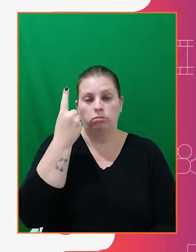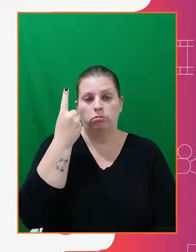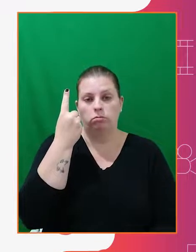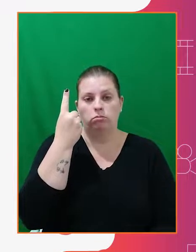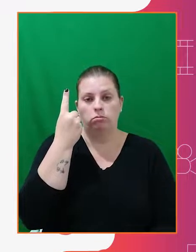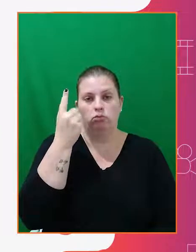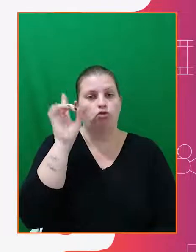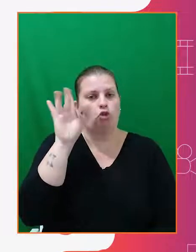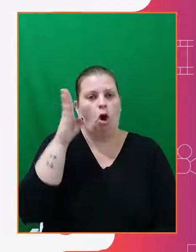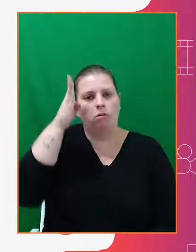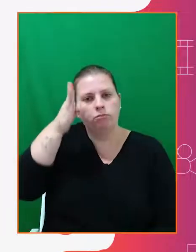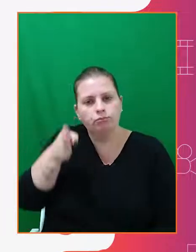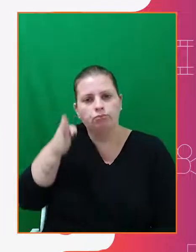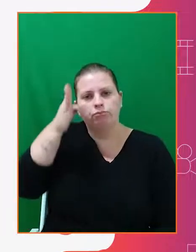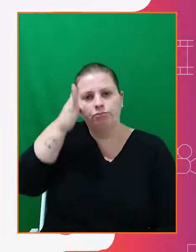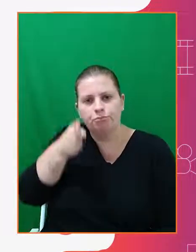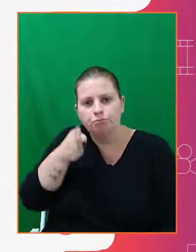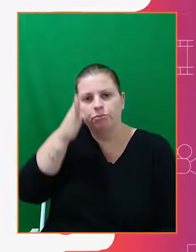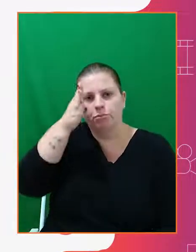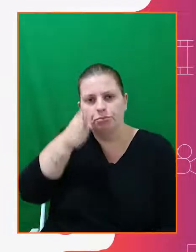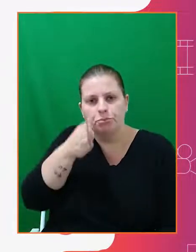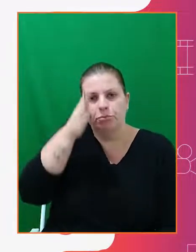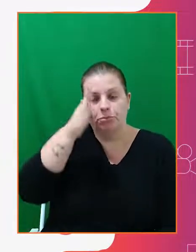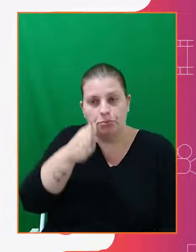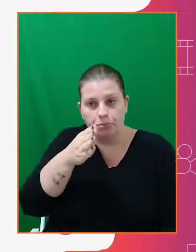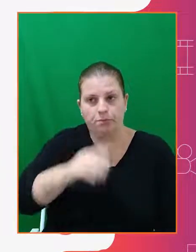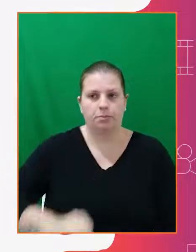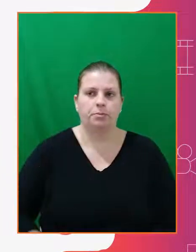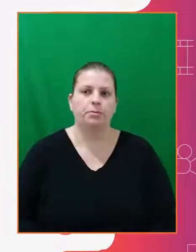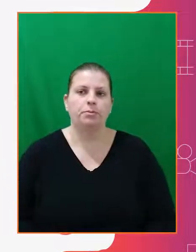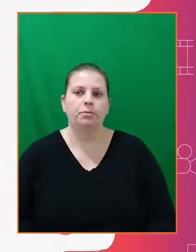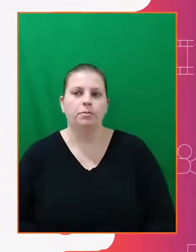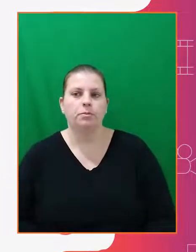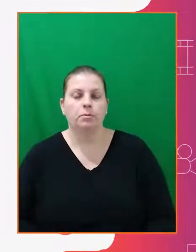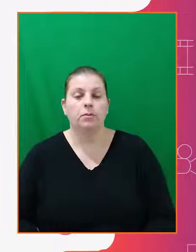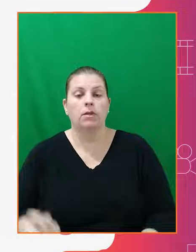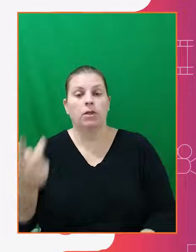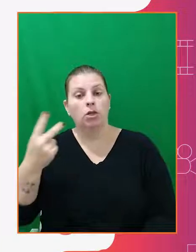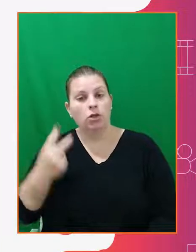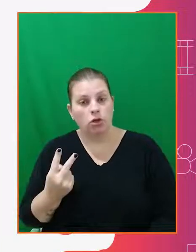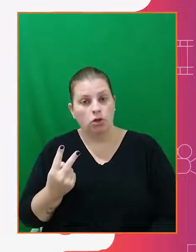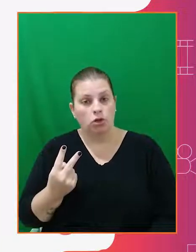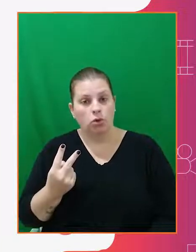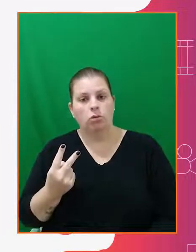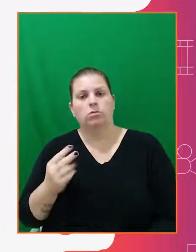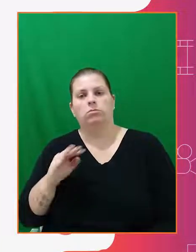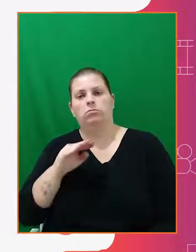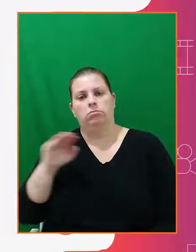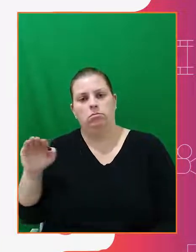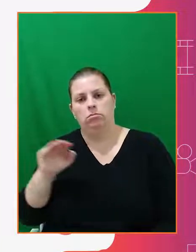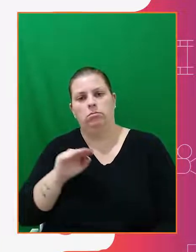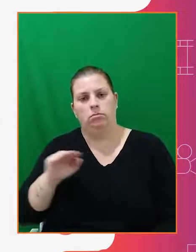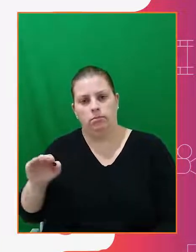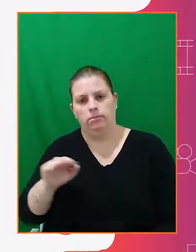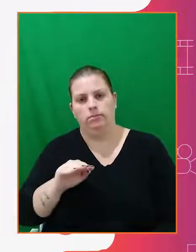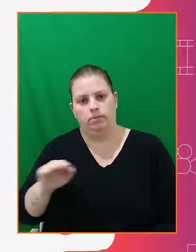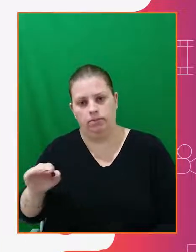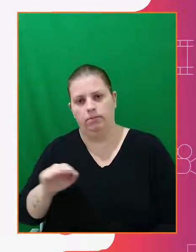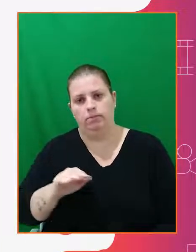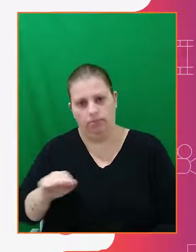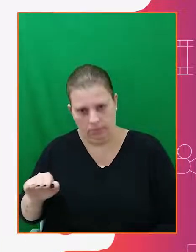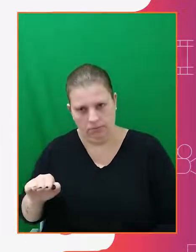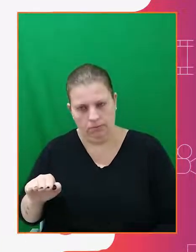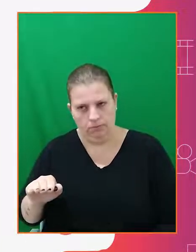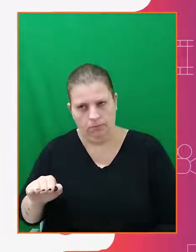apenas na vertical. Já o número 2, apenas na horizontal. Perceba que,